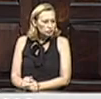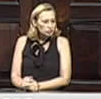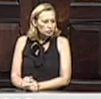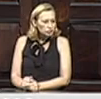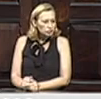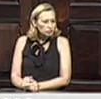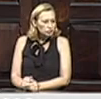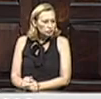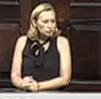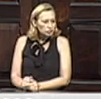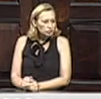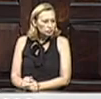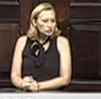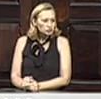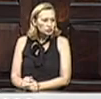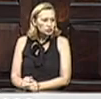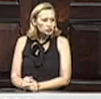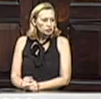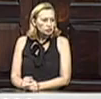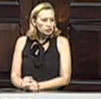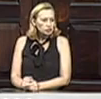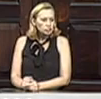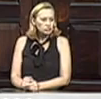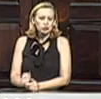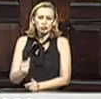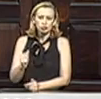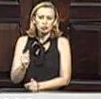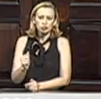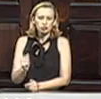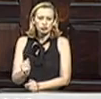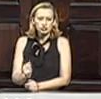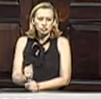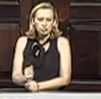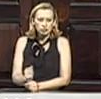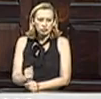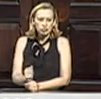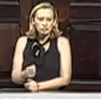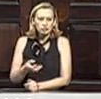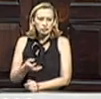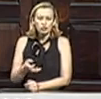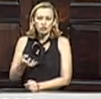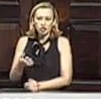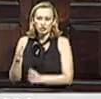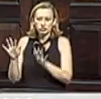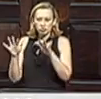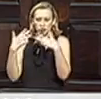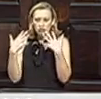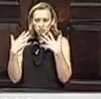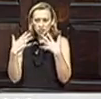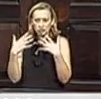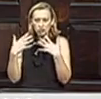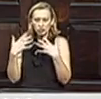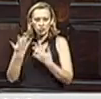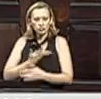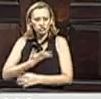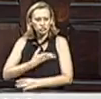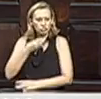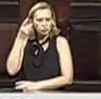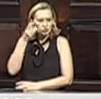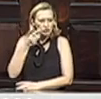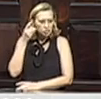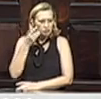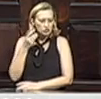que exatamente trata dos técnicos de radiologia. E eu quero chamar a atenção dos senhores deputados